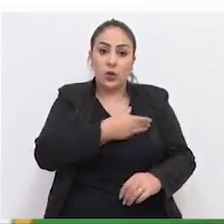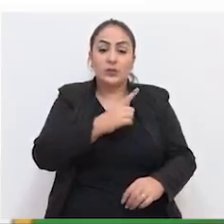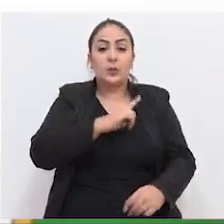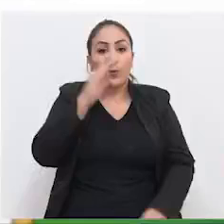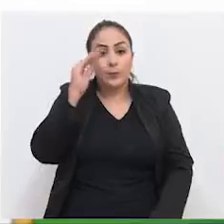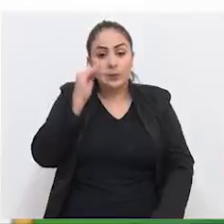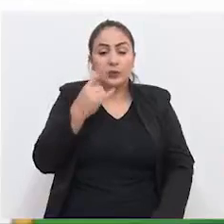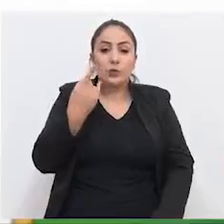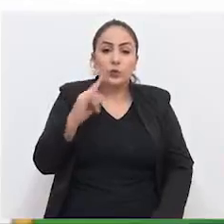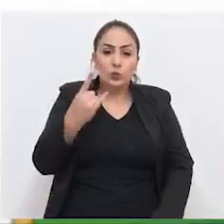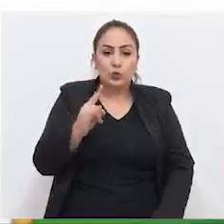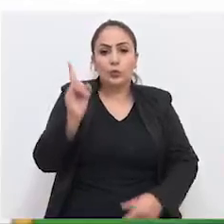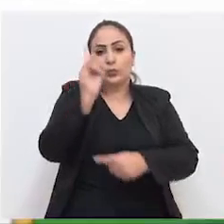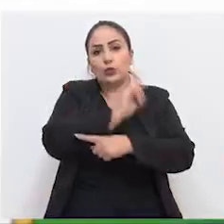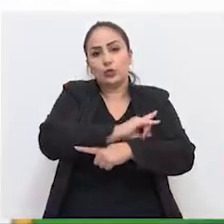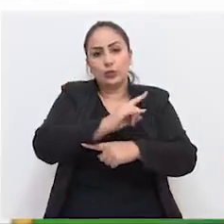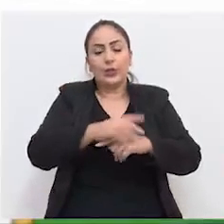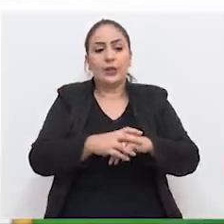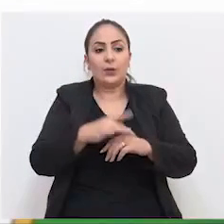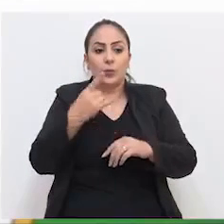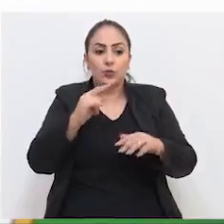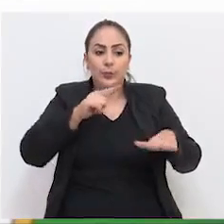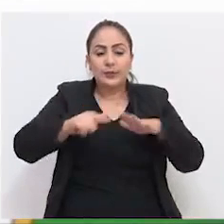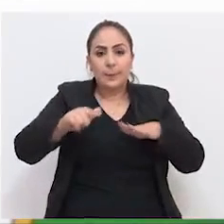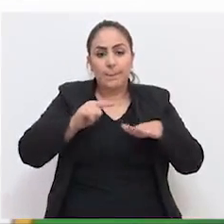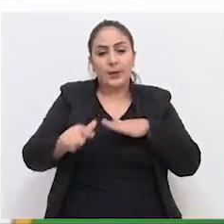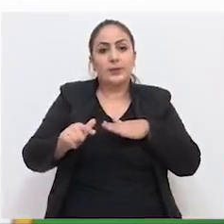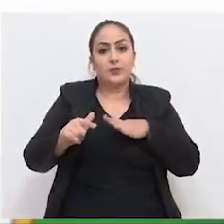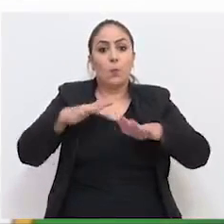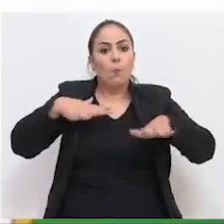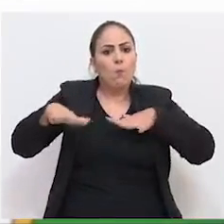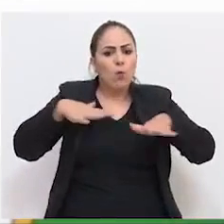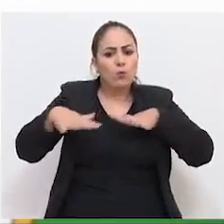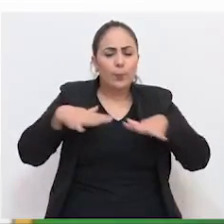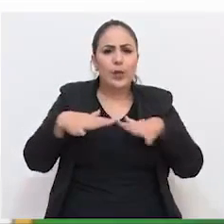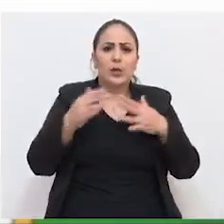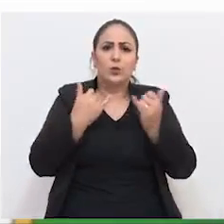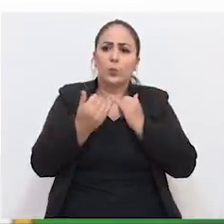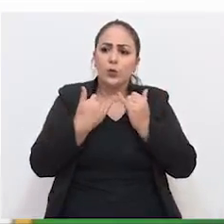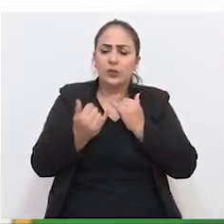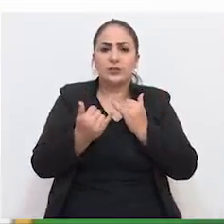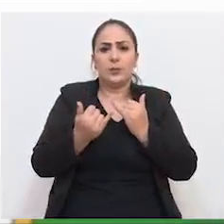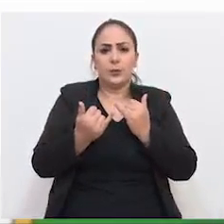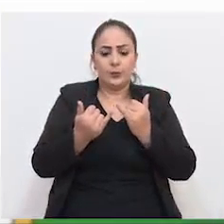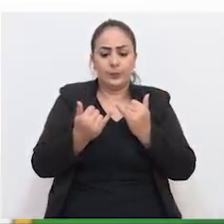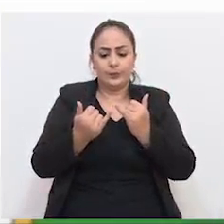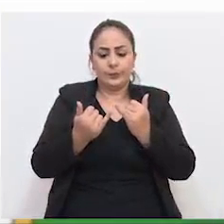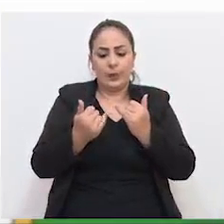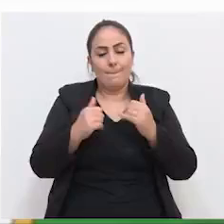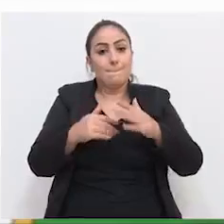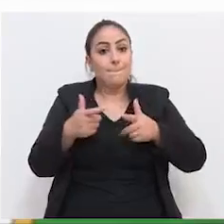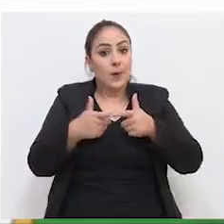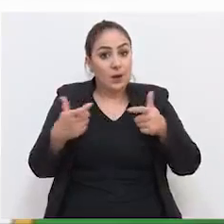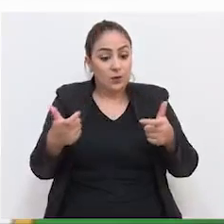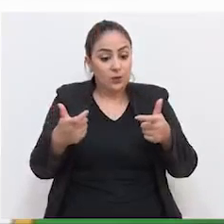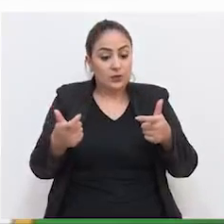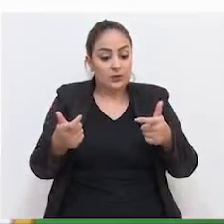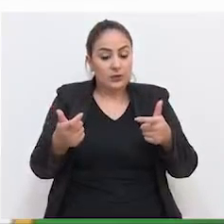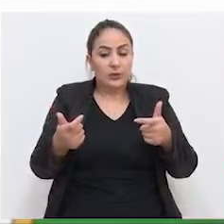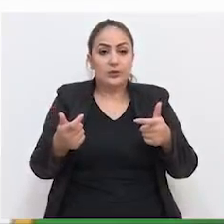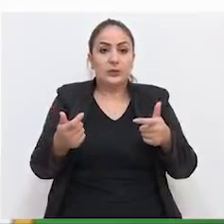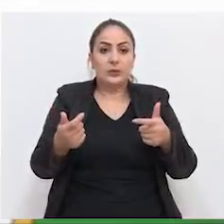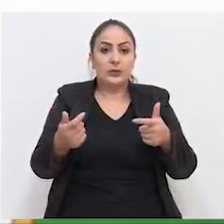não estamos observando nos últimos dias, nas últimas semanas, um movimento, por exemplo, maior